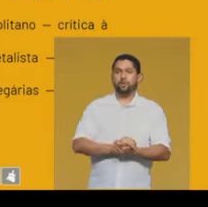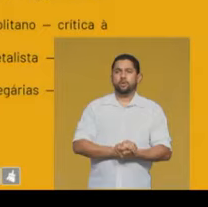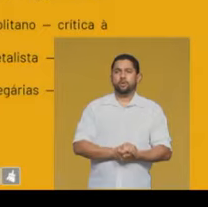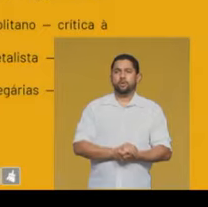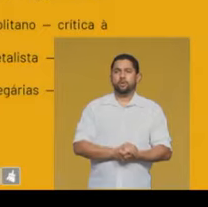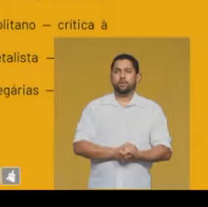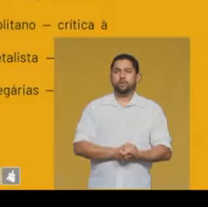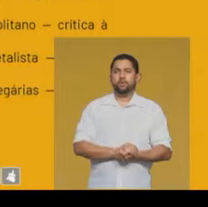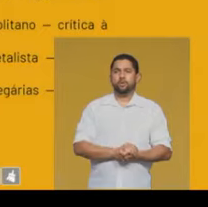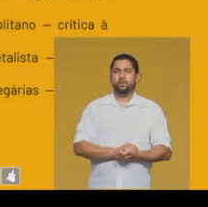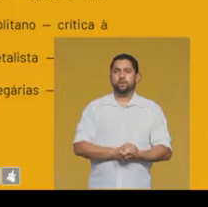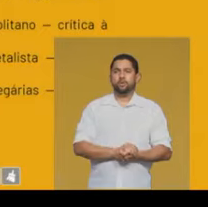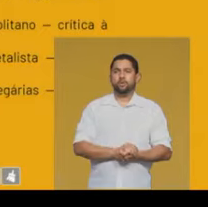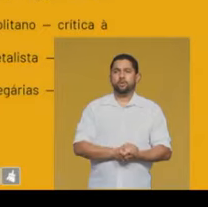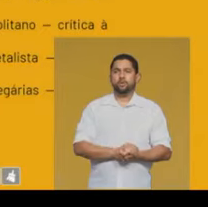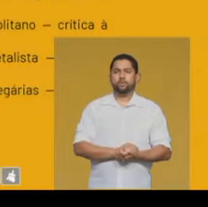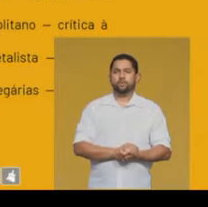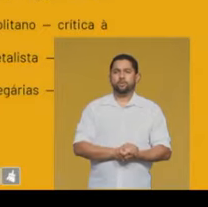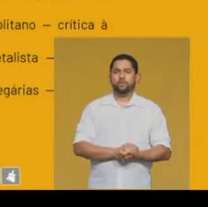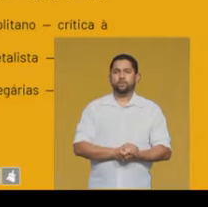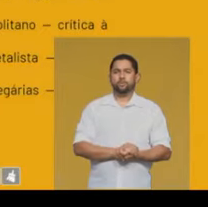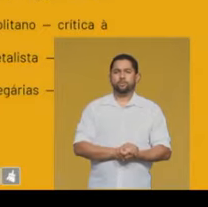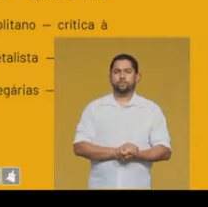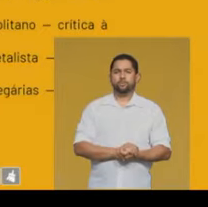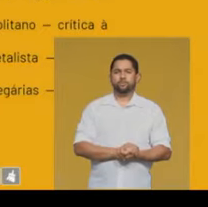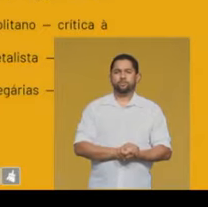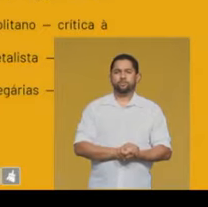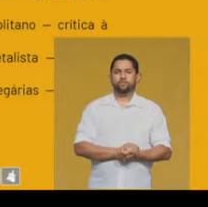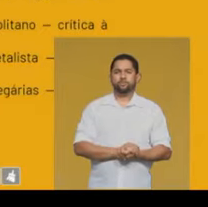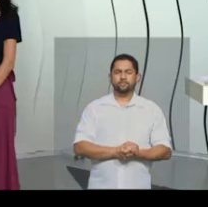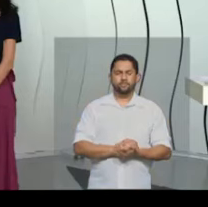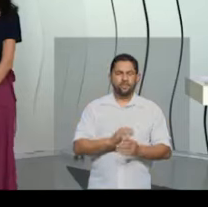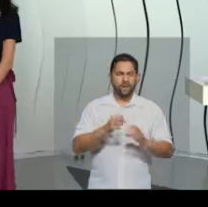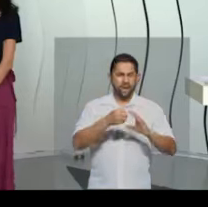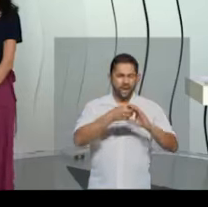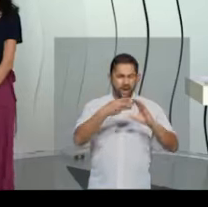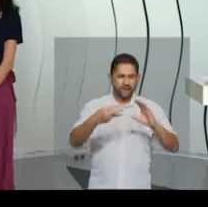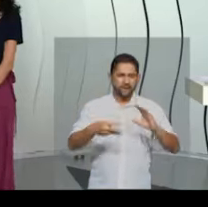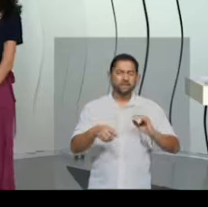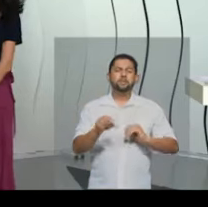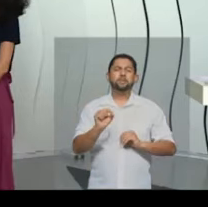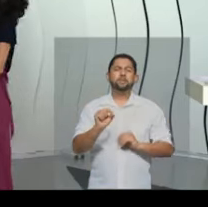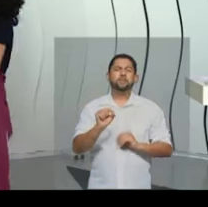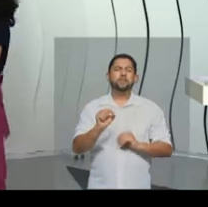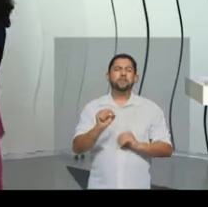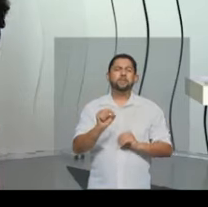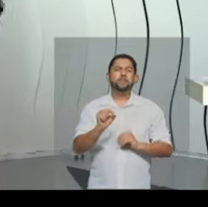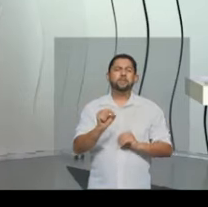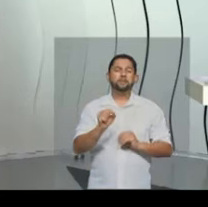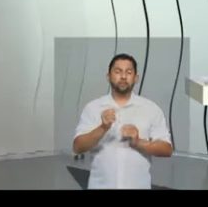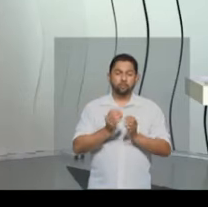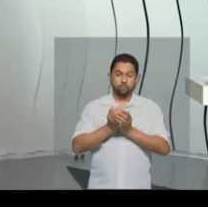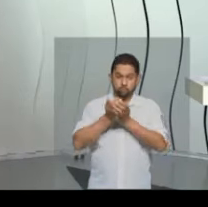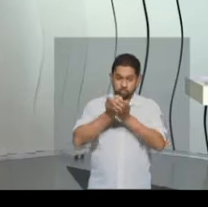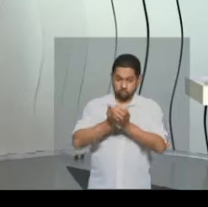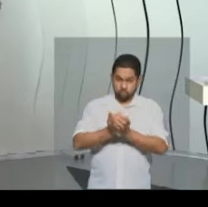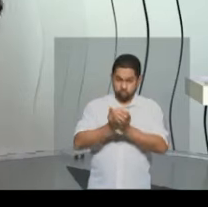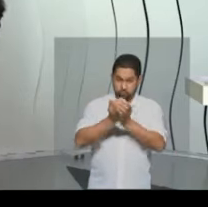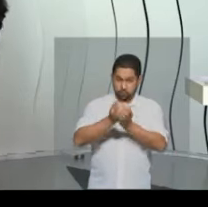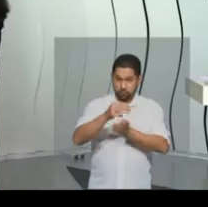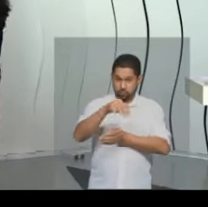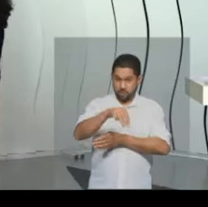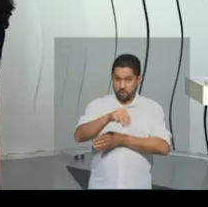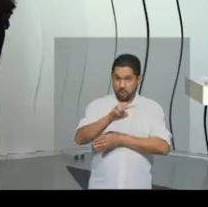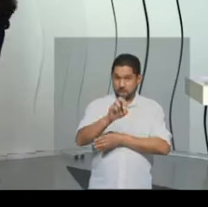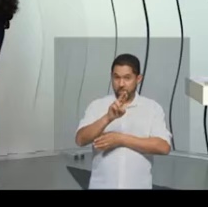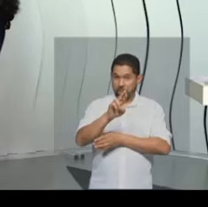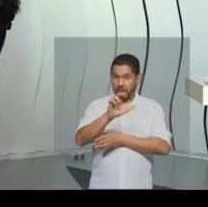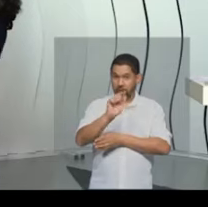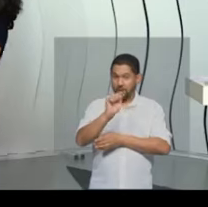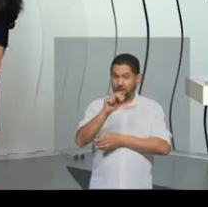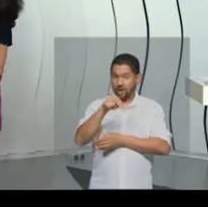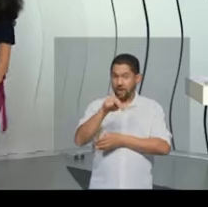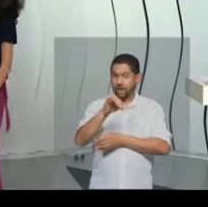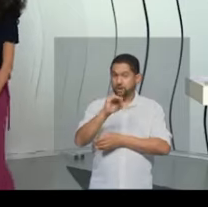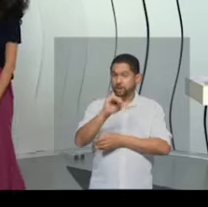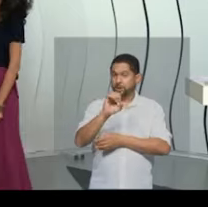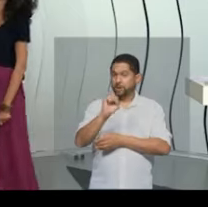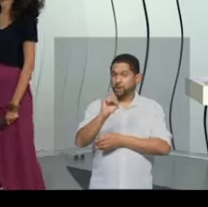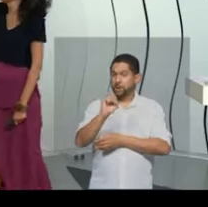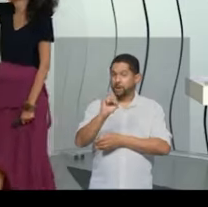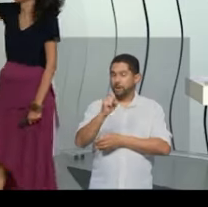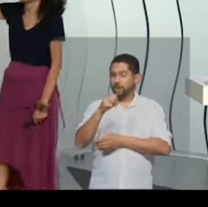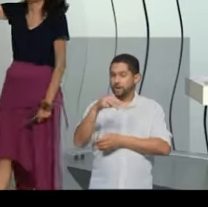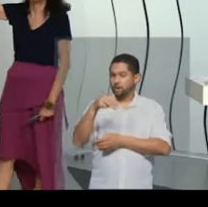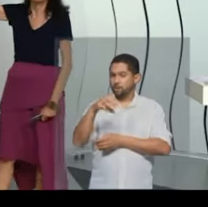valorização do pacto colonial. Isso é uma característica de mercantilismo? Sim. Combate à livre